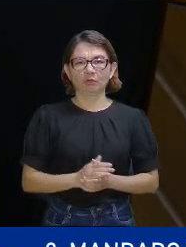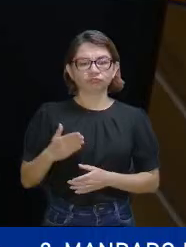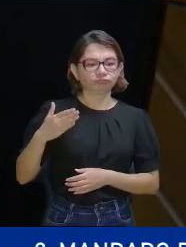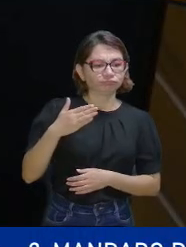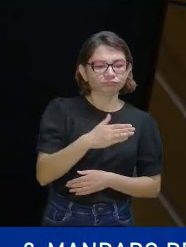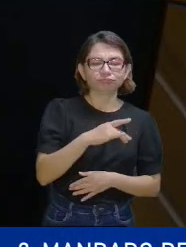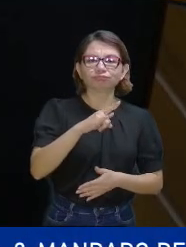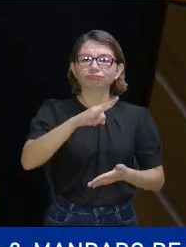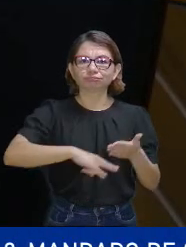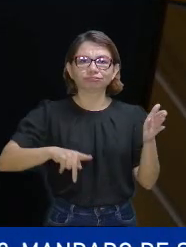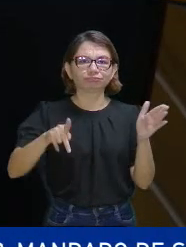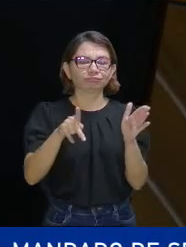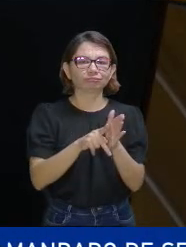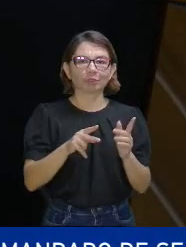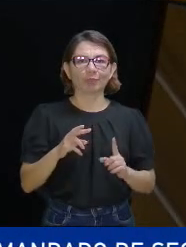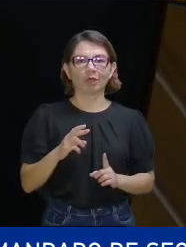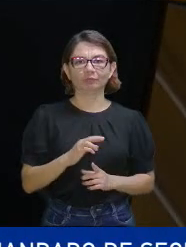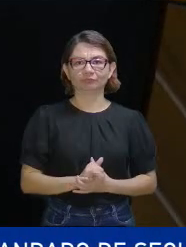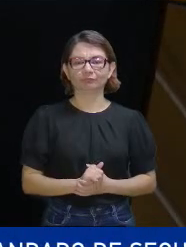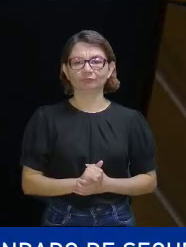informações relativos ao inquérito de